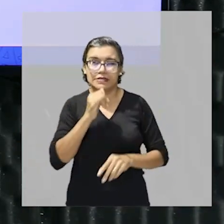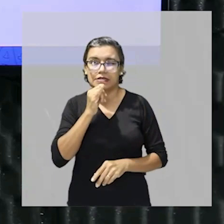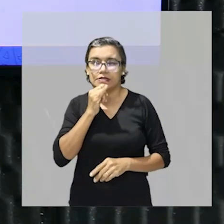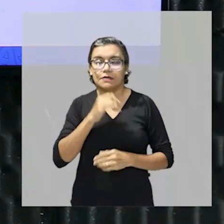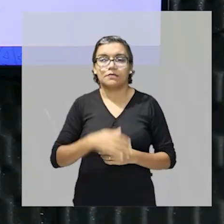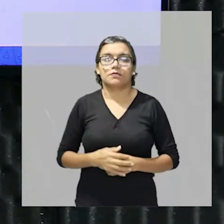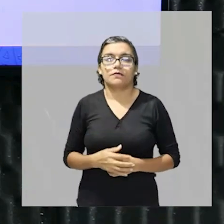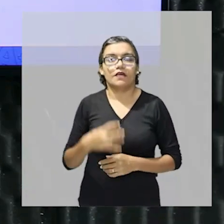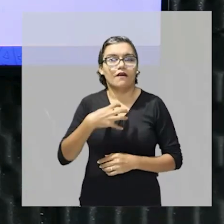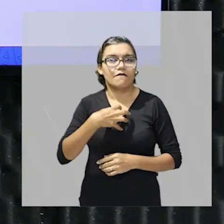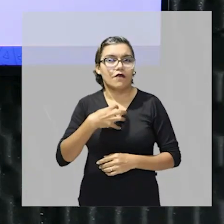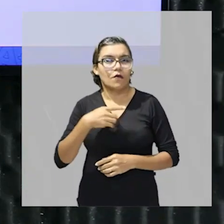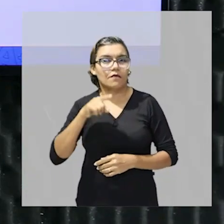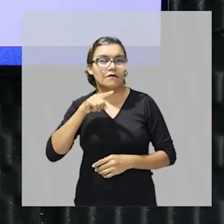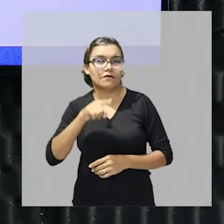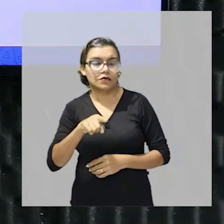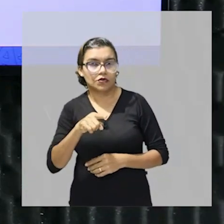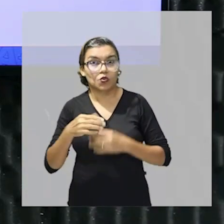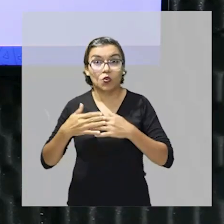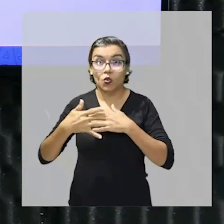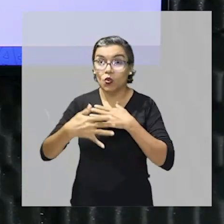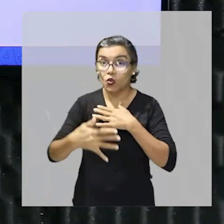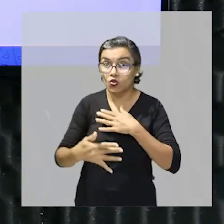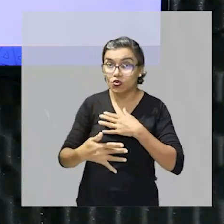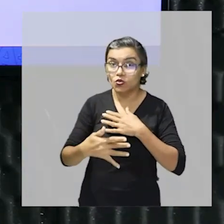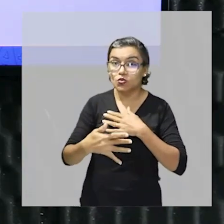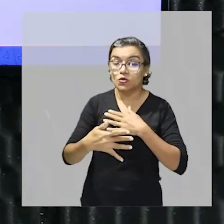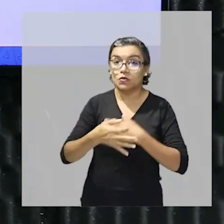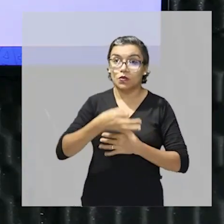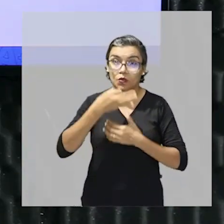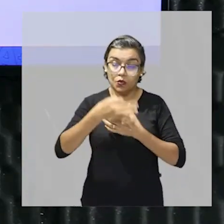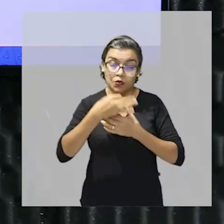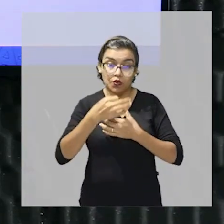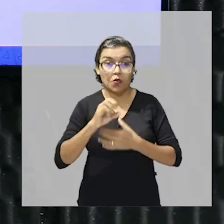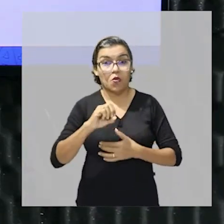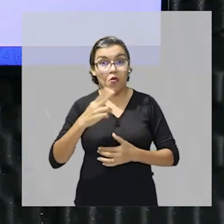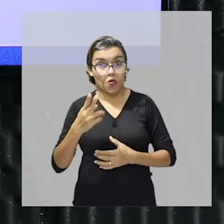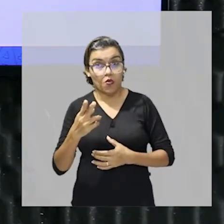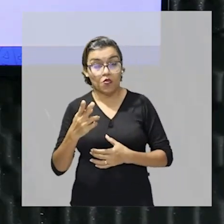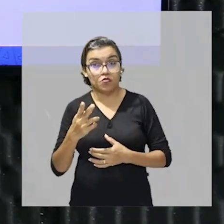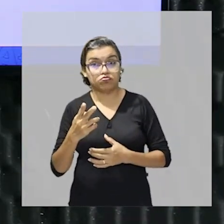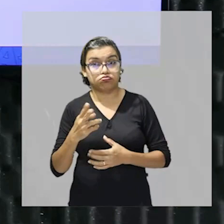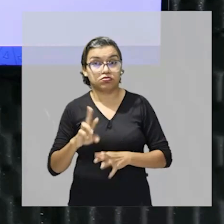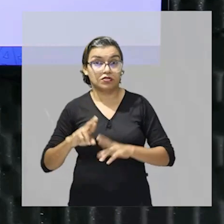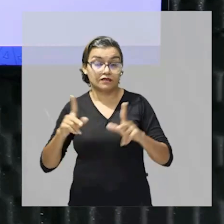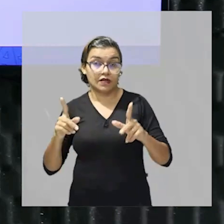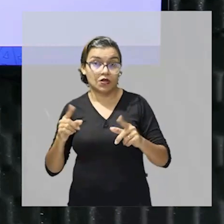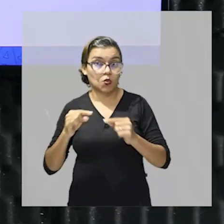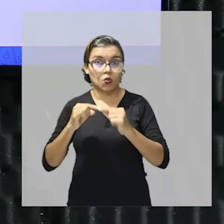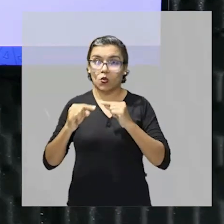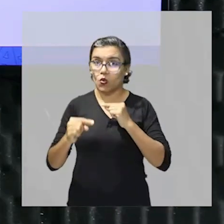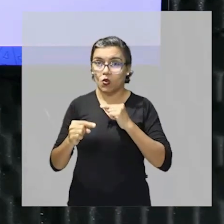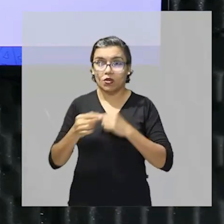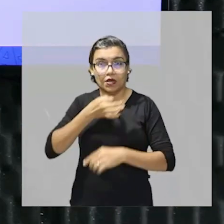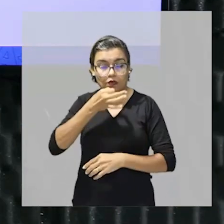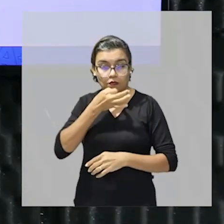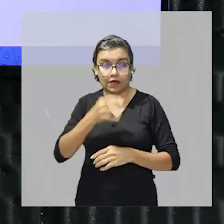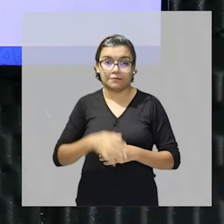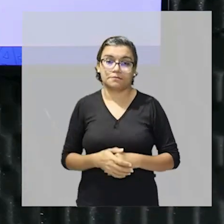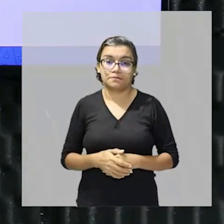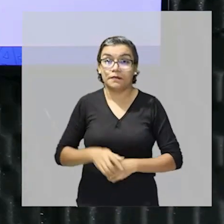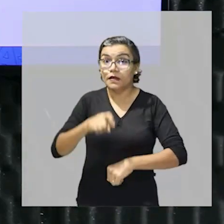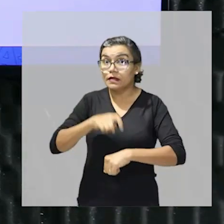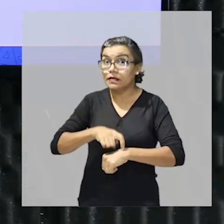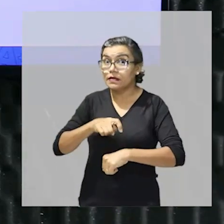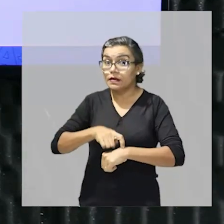você continuar uma argumentação ou de você contrapor os argumentos. Tempo e sequência, então a